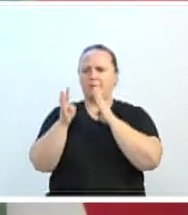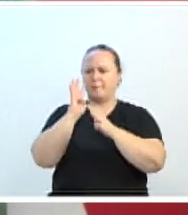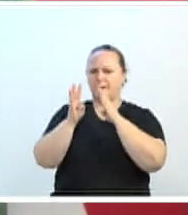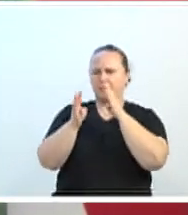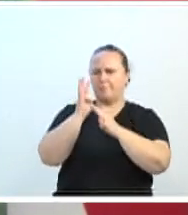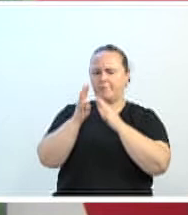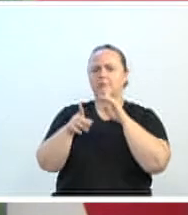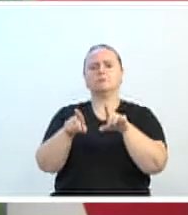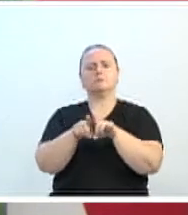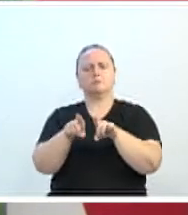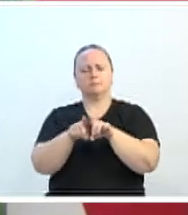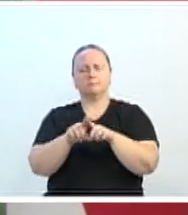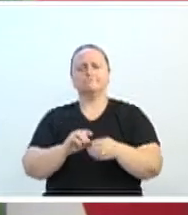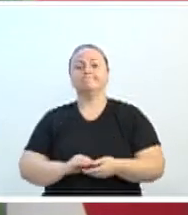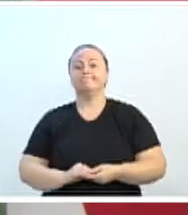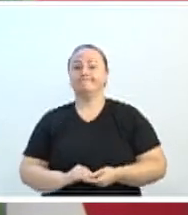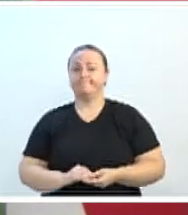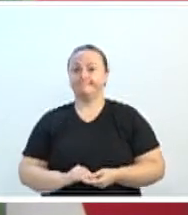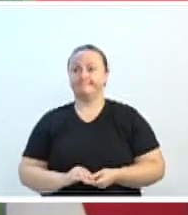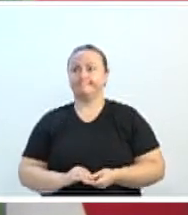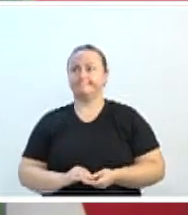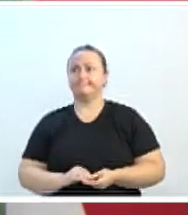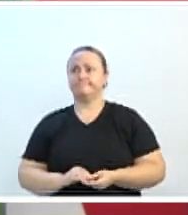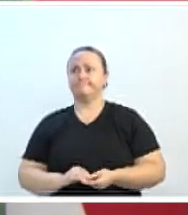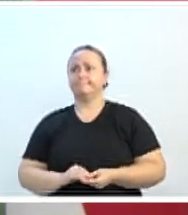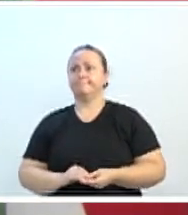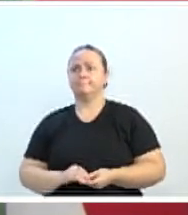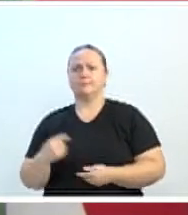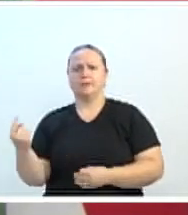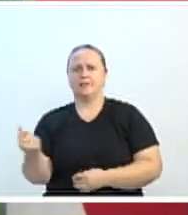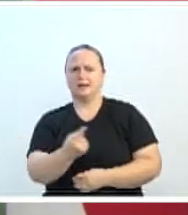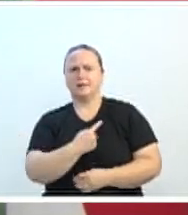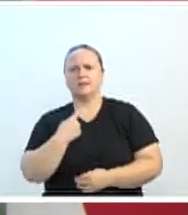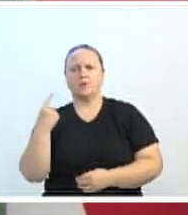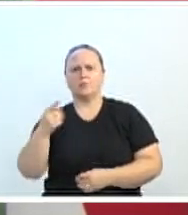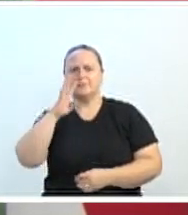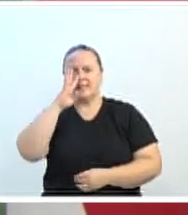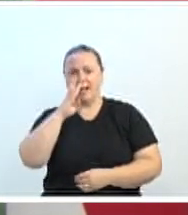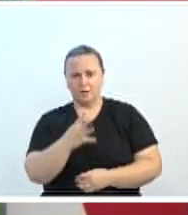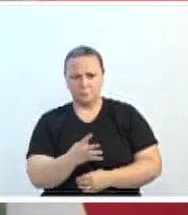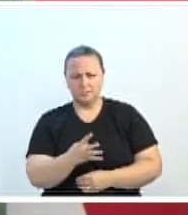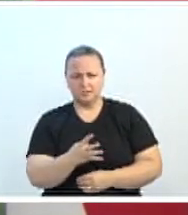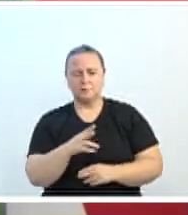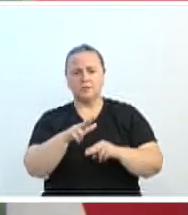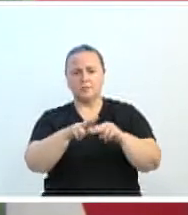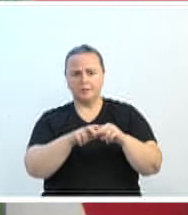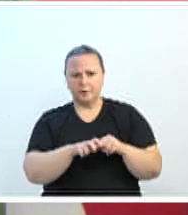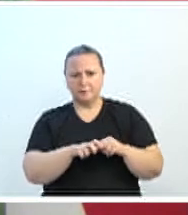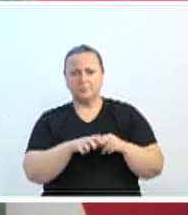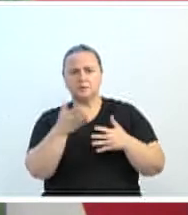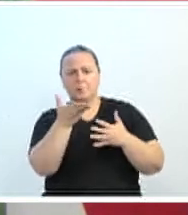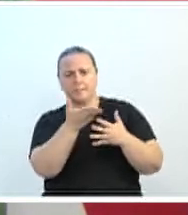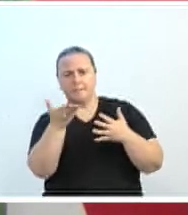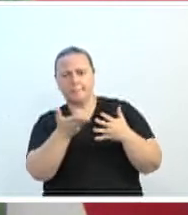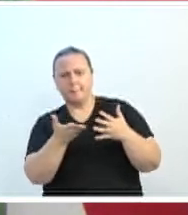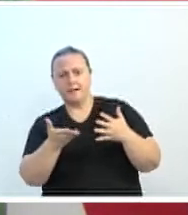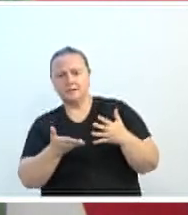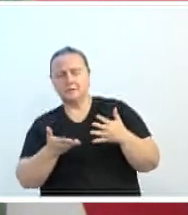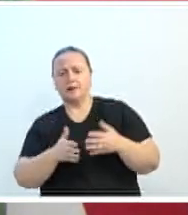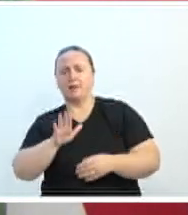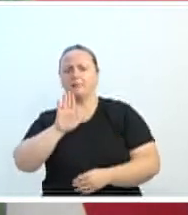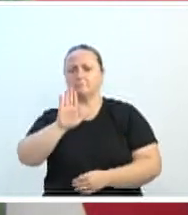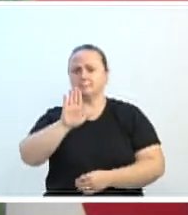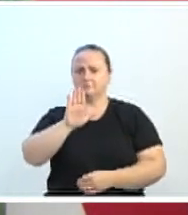isso, inclusive, como uma das principais causas desse déficit que existe hoje no SBLU. Pois vou dar um